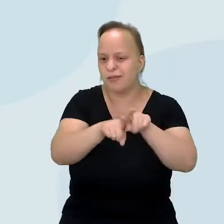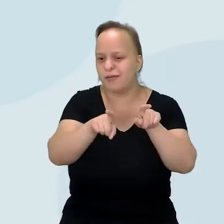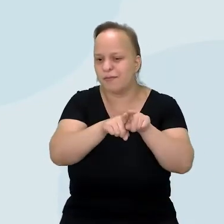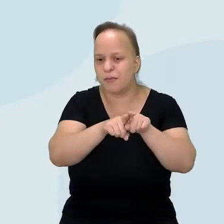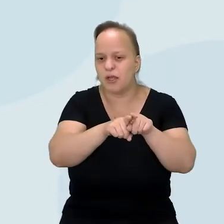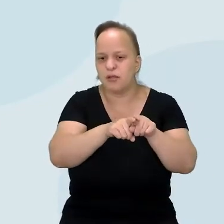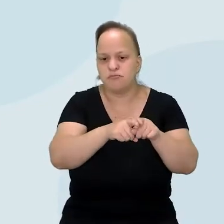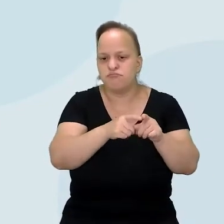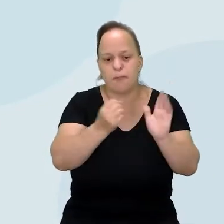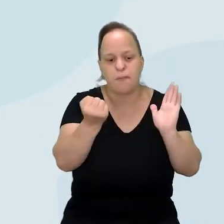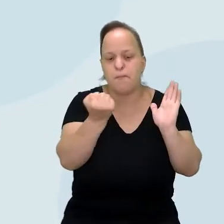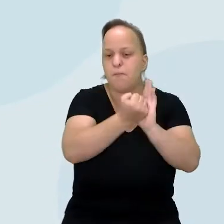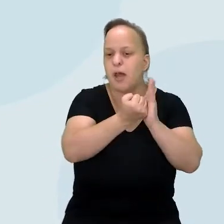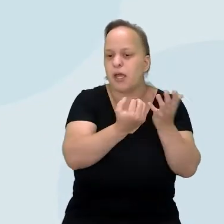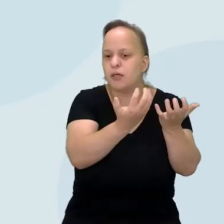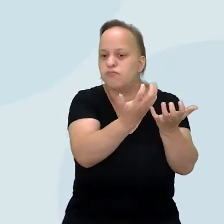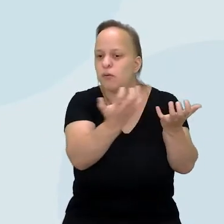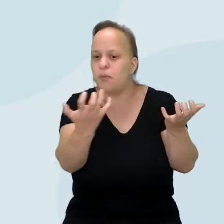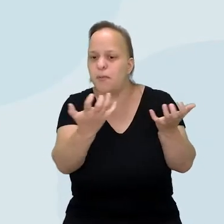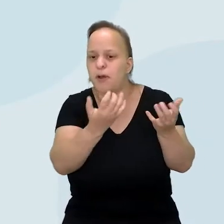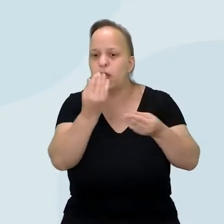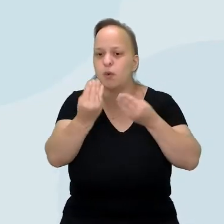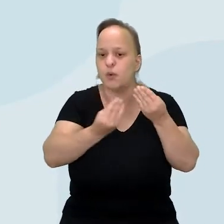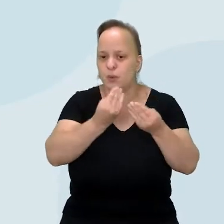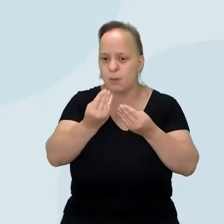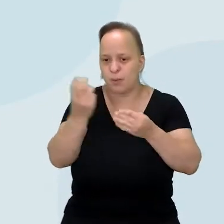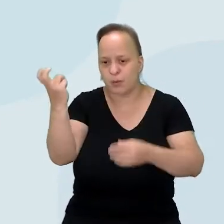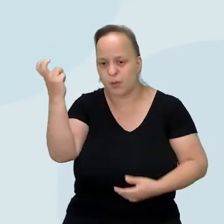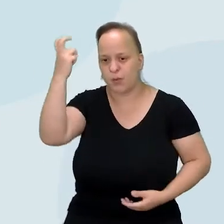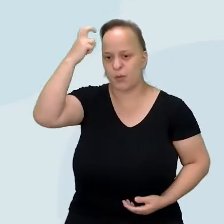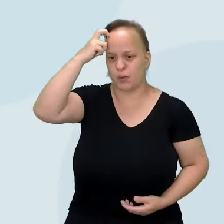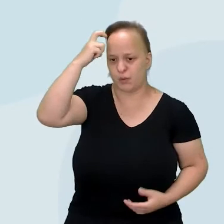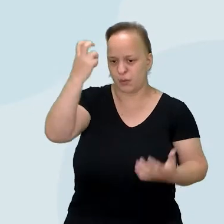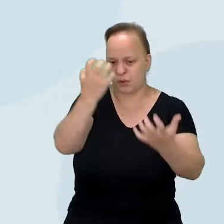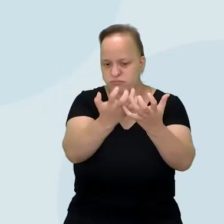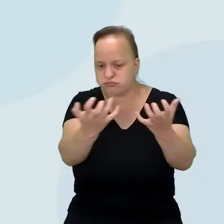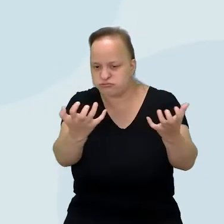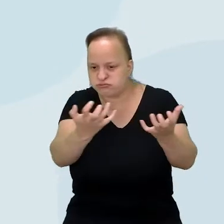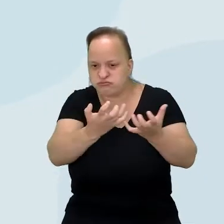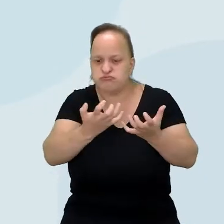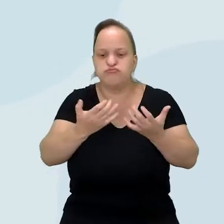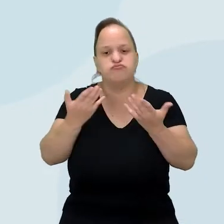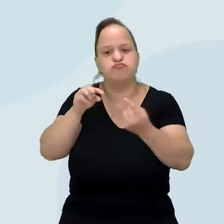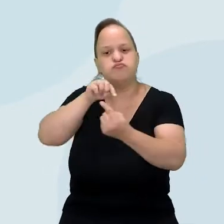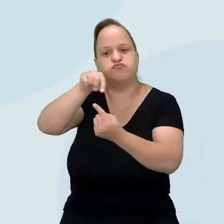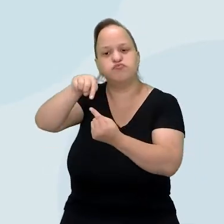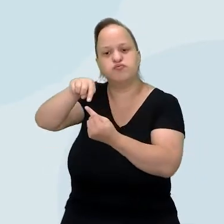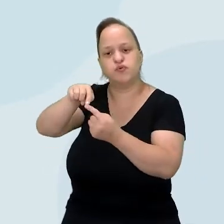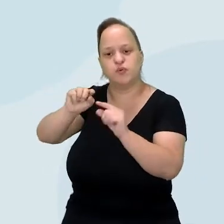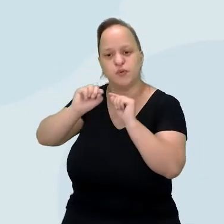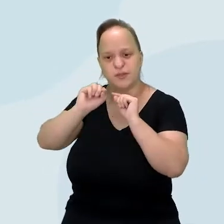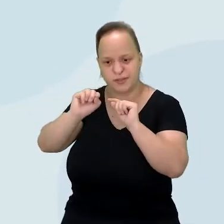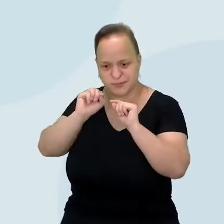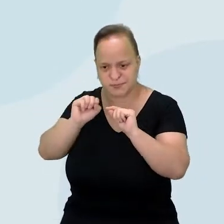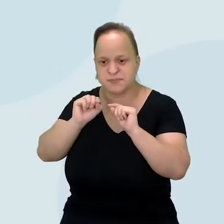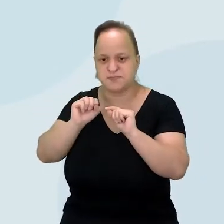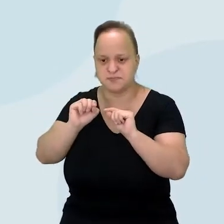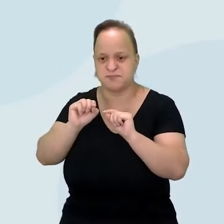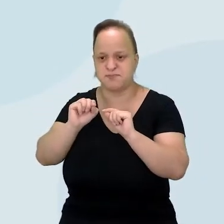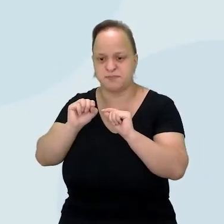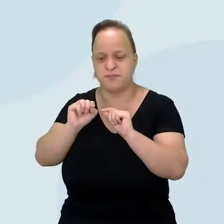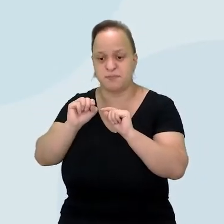a gente vai falar sobre a cultura e o solo, tá certo? Então, qual é o objetivo dessa aula? O objetivo dessa aula